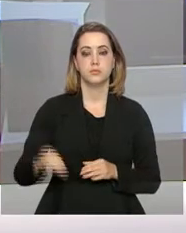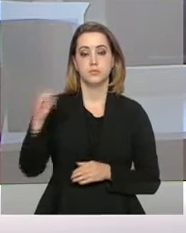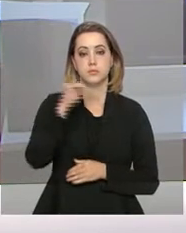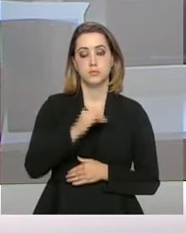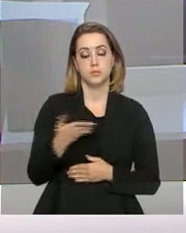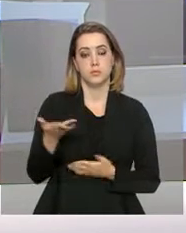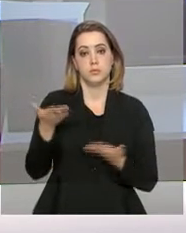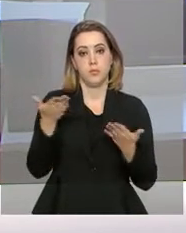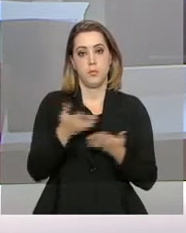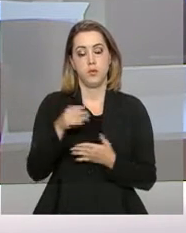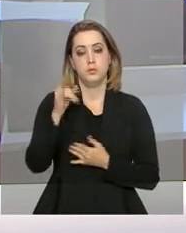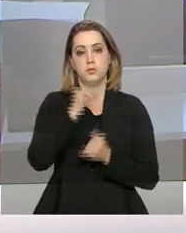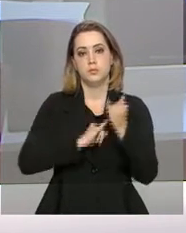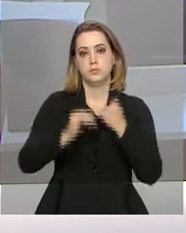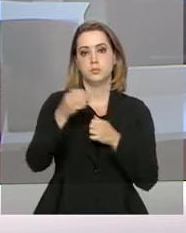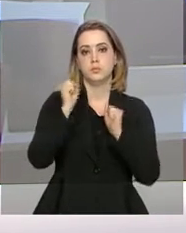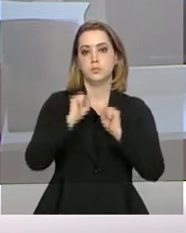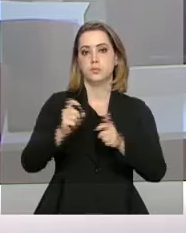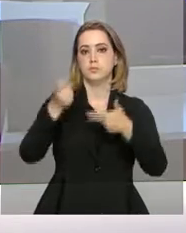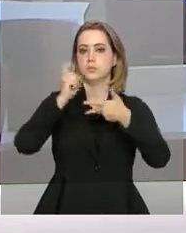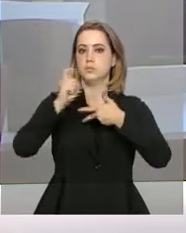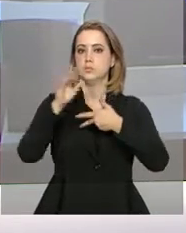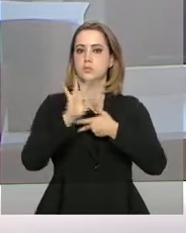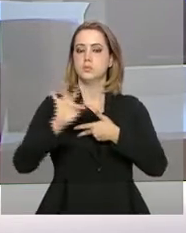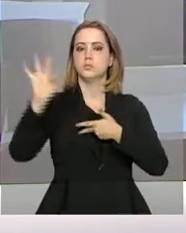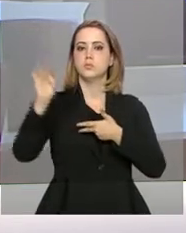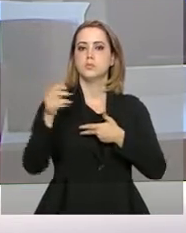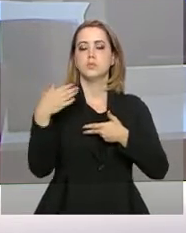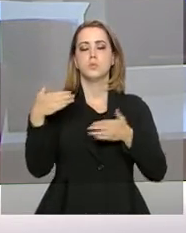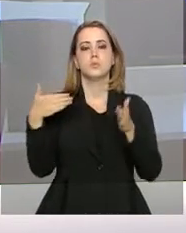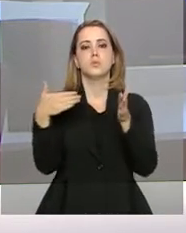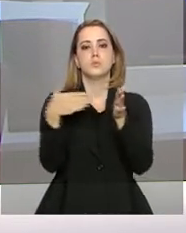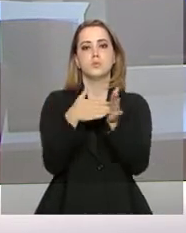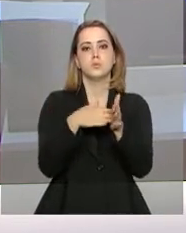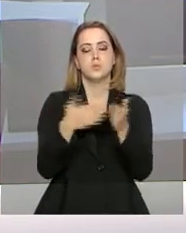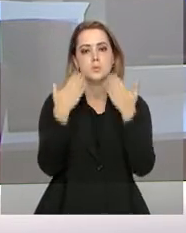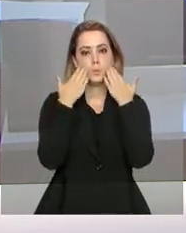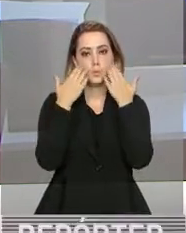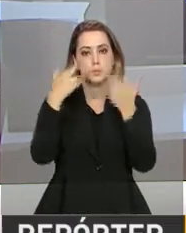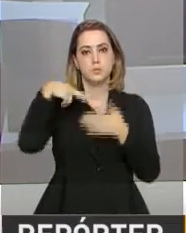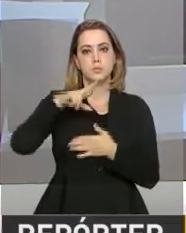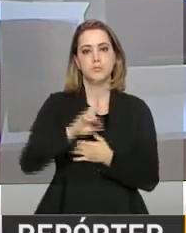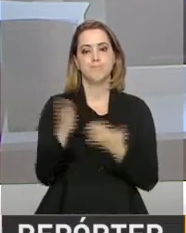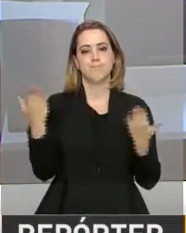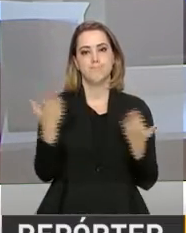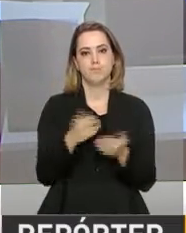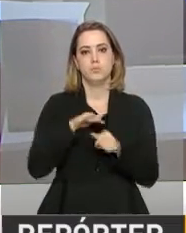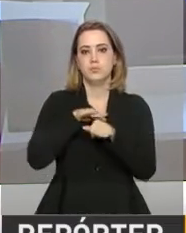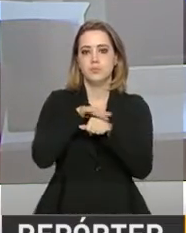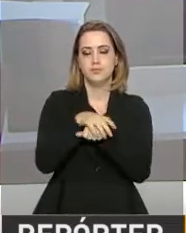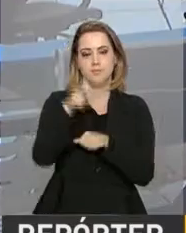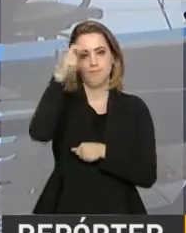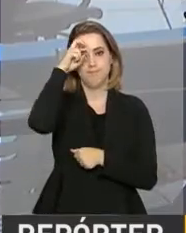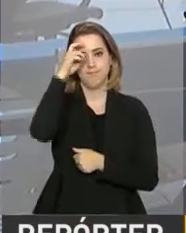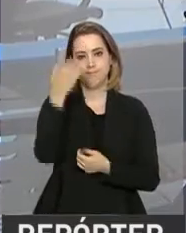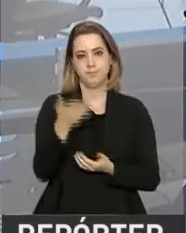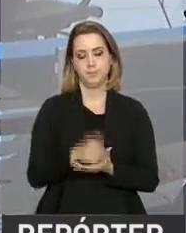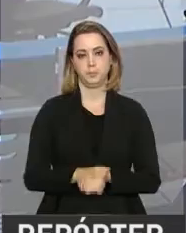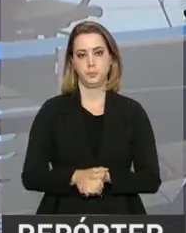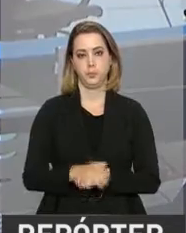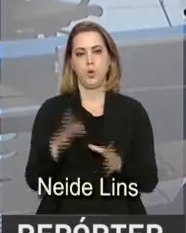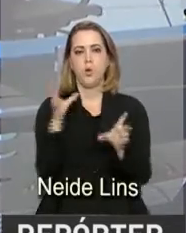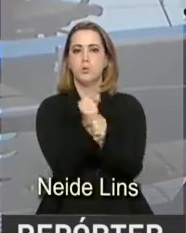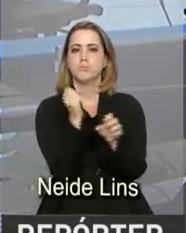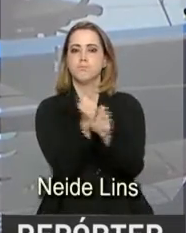Olá, estamos de volta com as notícias do Poder Executivo Federal na última edição do Repórter NBR, na noite desta quinta-feira. As